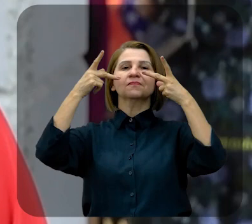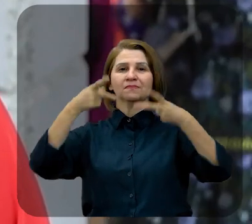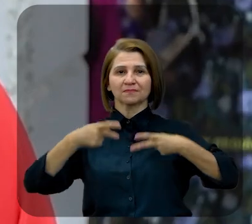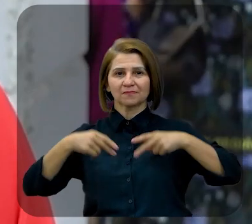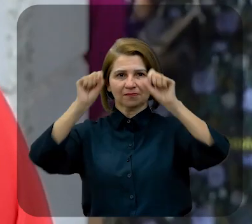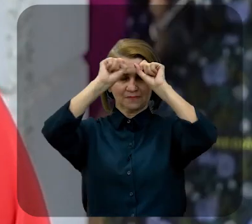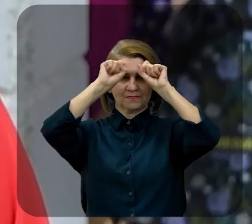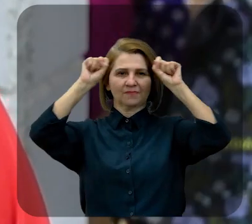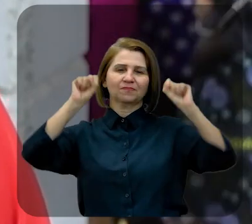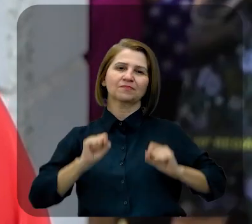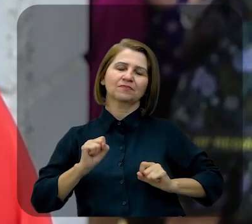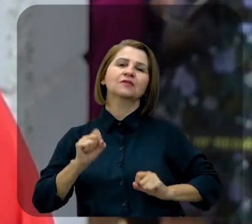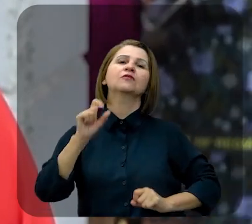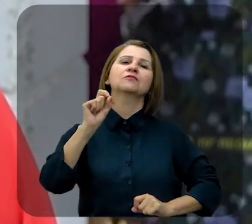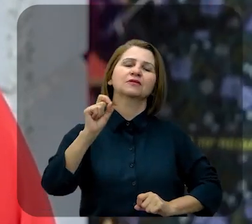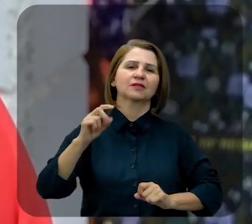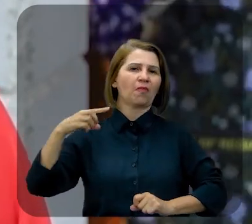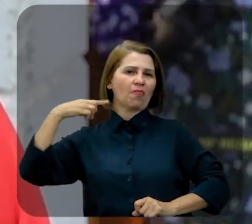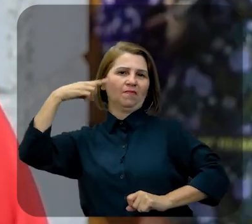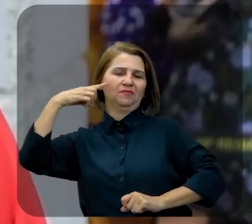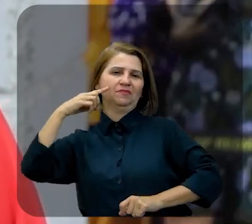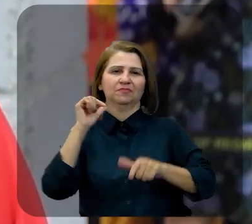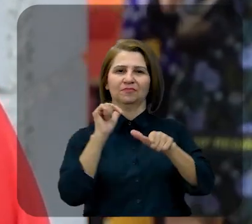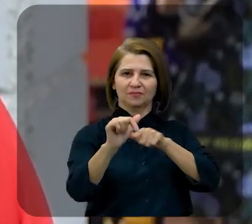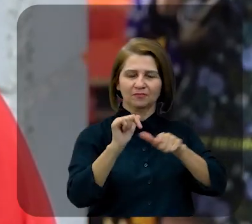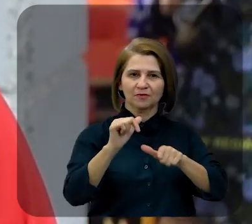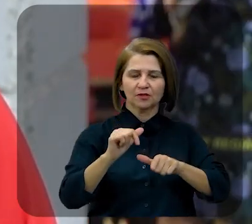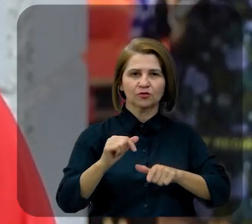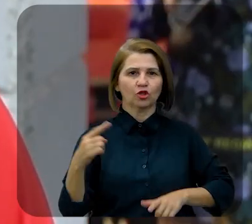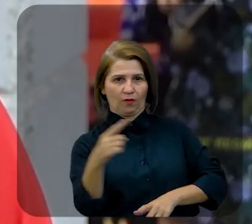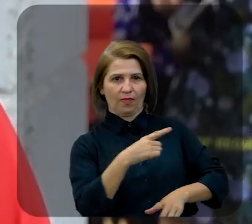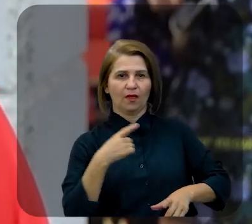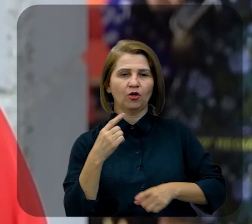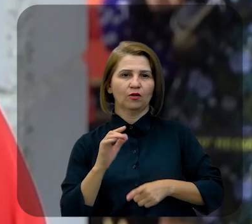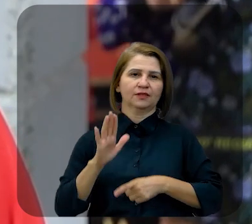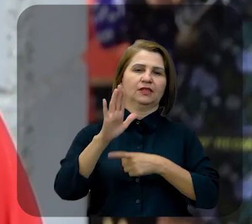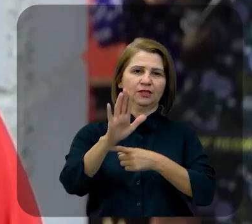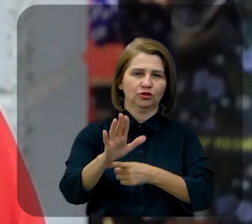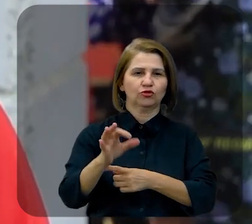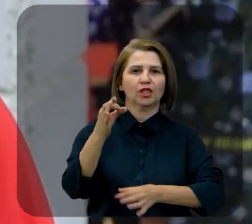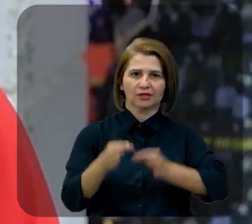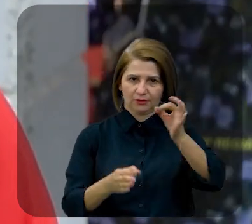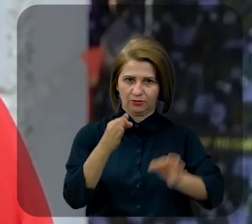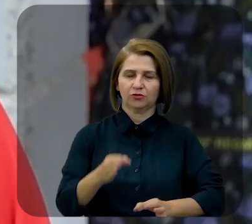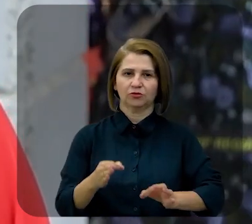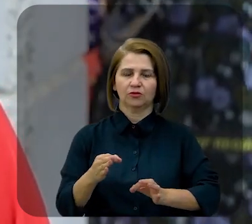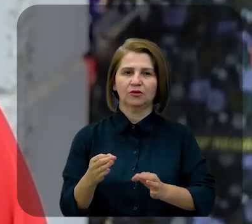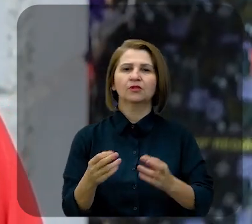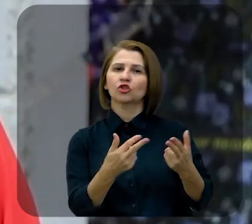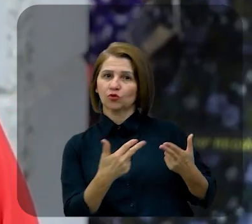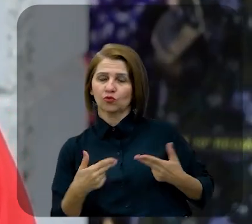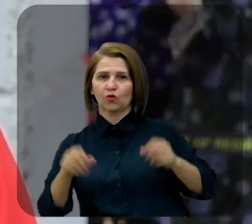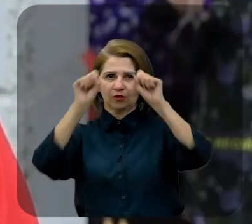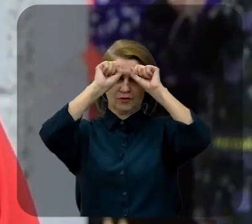tribunal ao que é o trabalho do advogado, né? A gente contribui com a prestação jurisdicional, né? A gente contribui com o que o